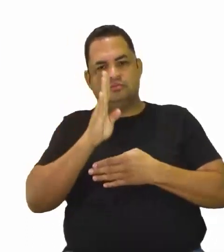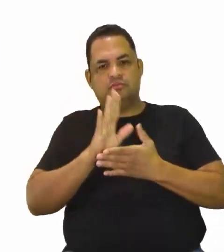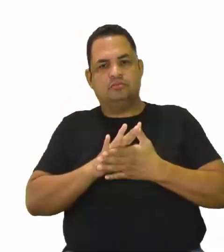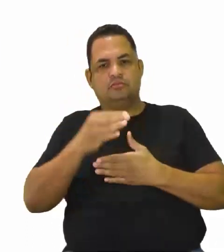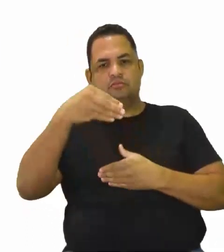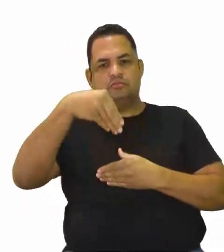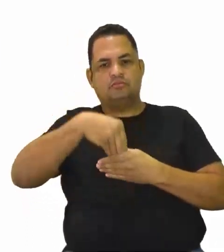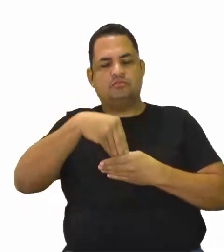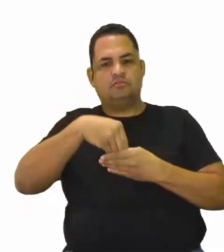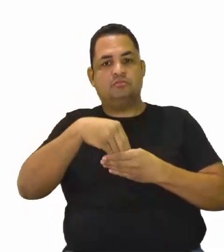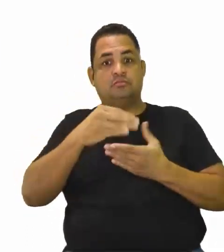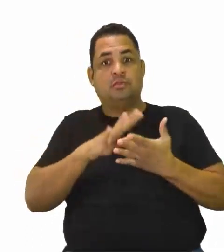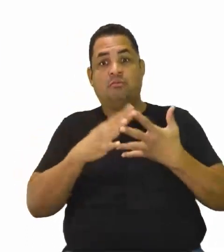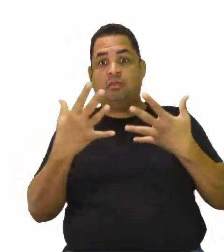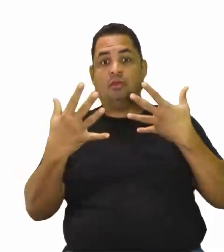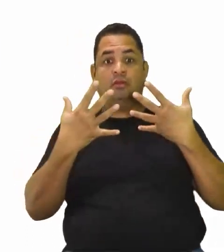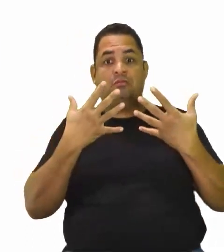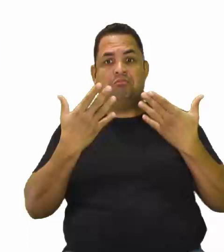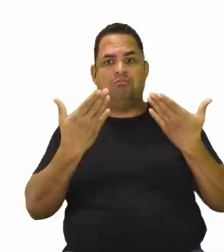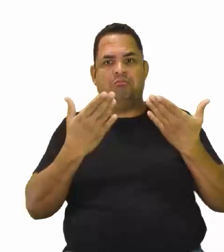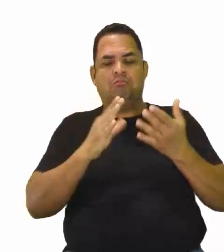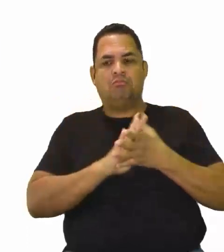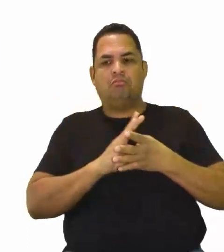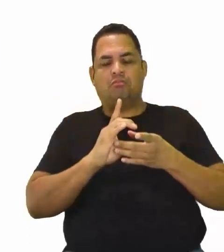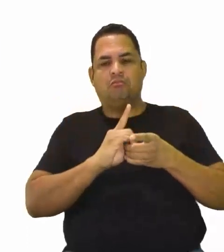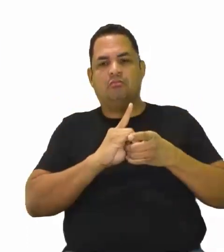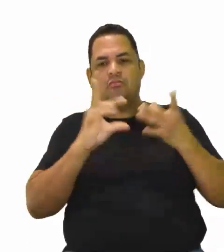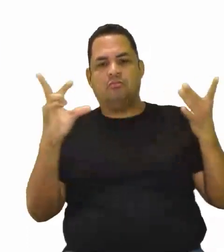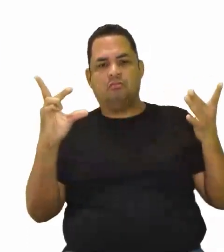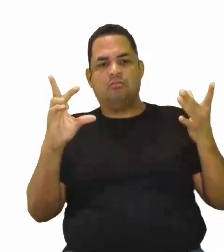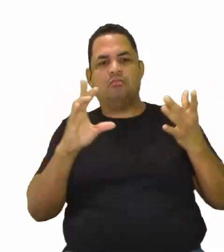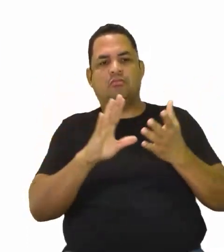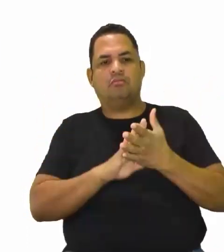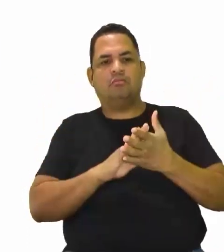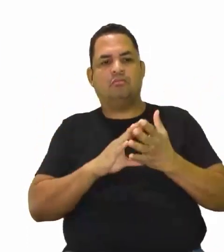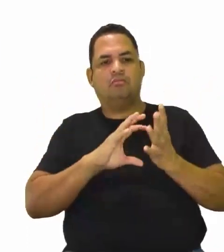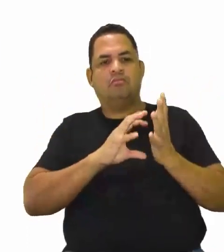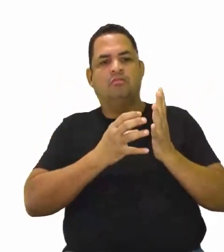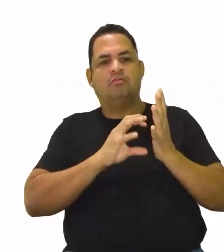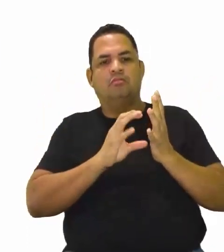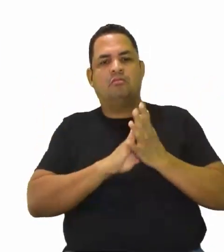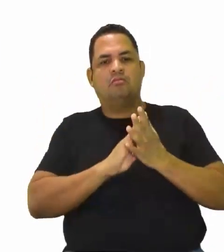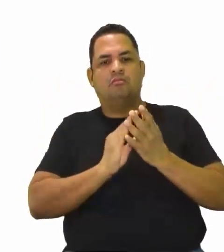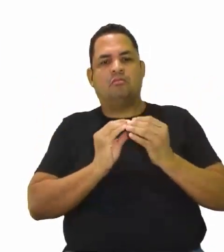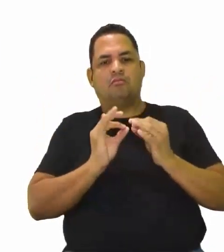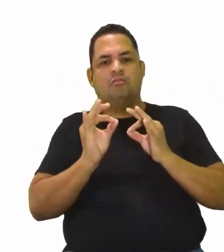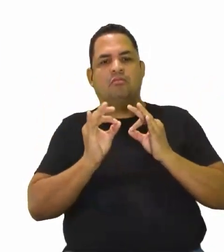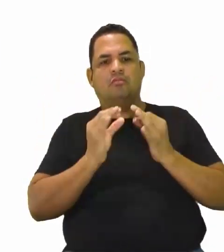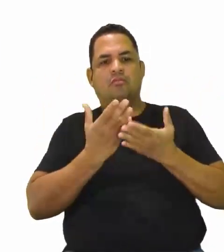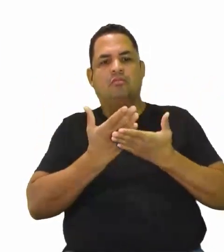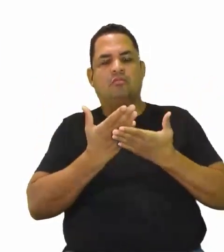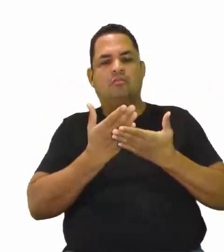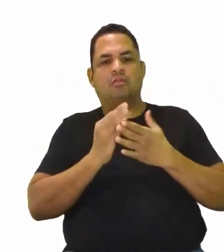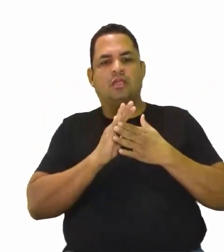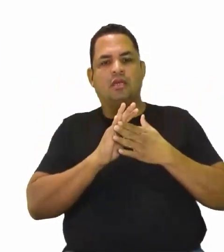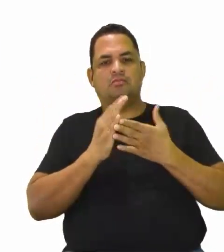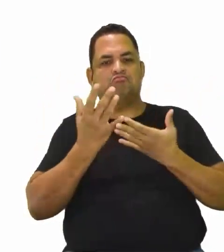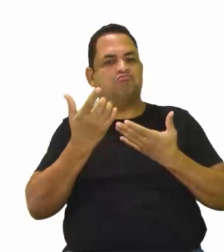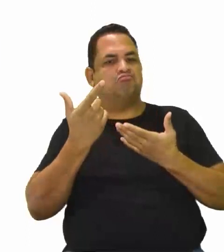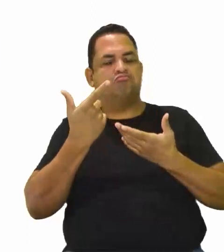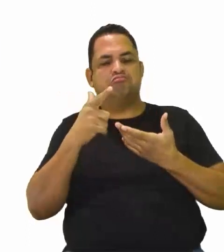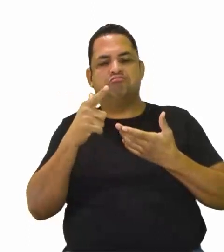o eleitor seria apático. A democracia de partido conduziria à desordem.